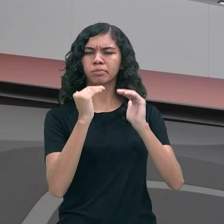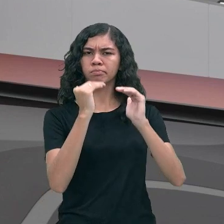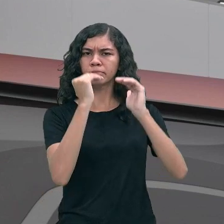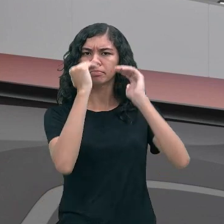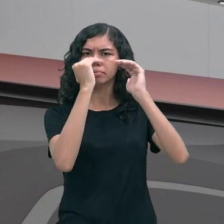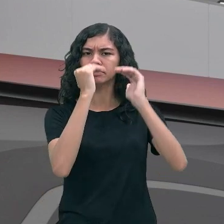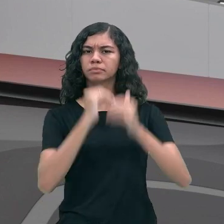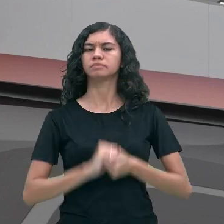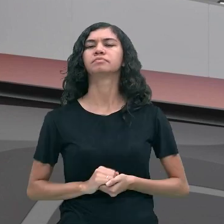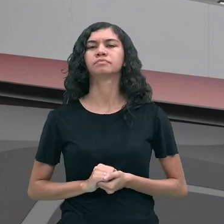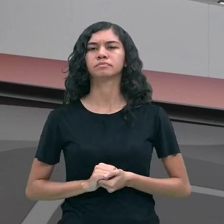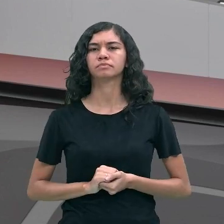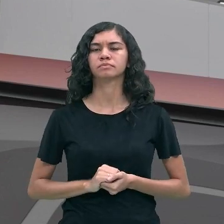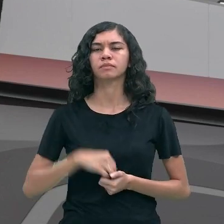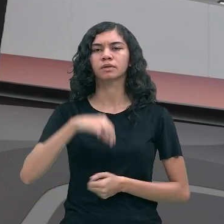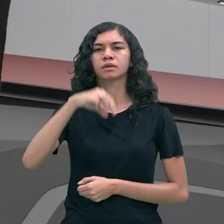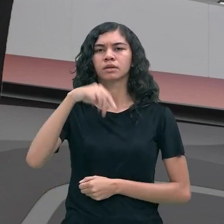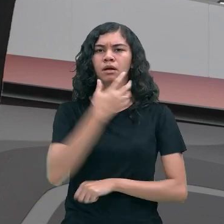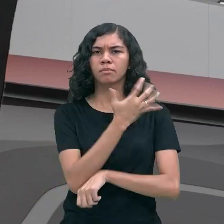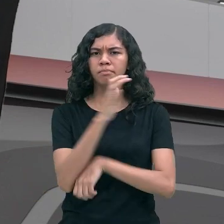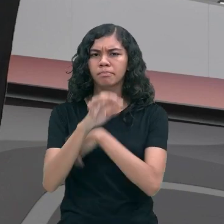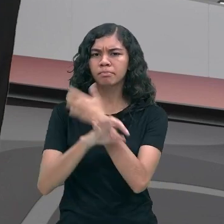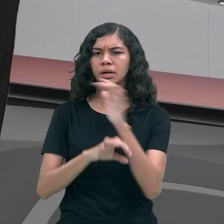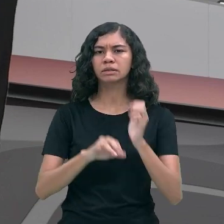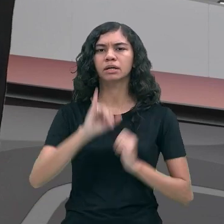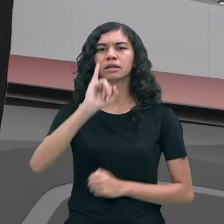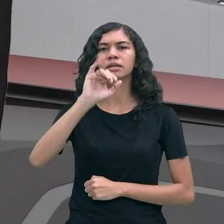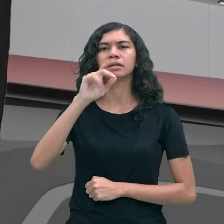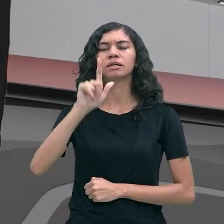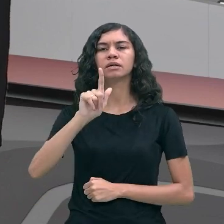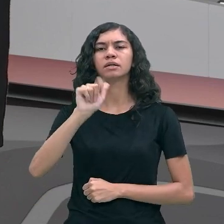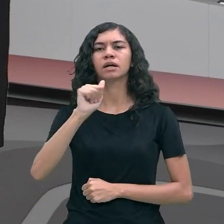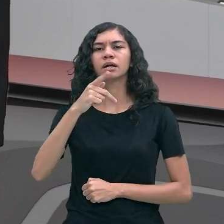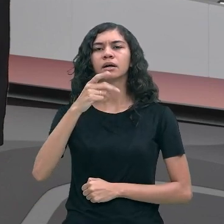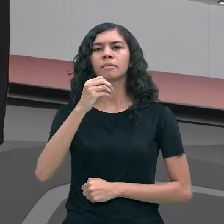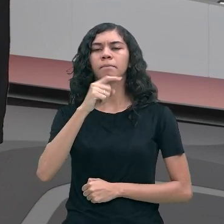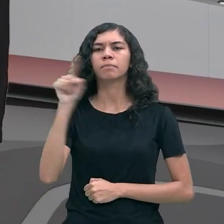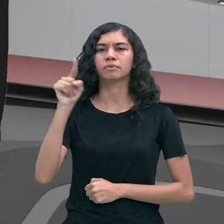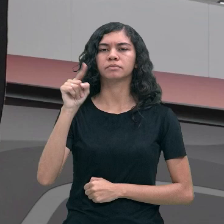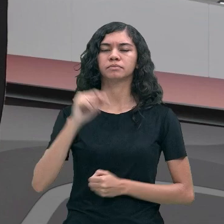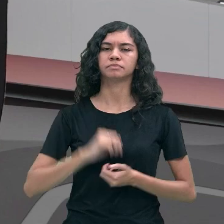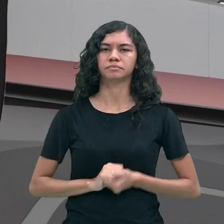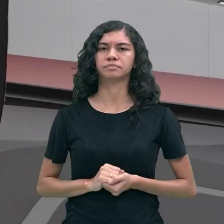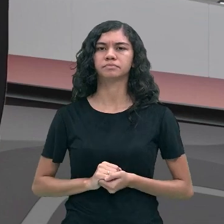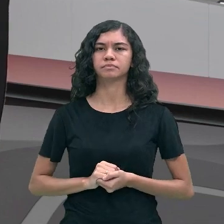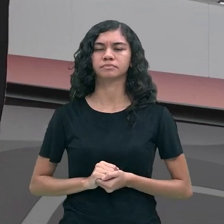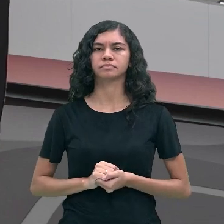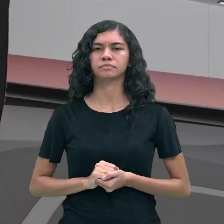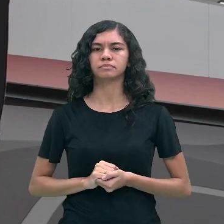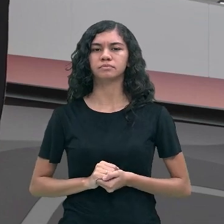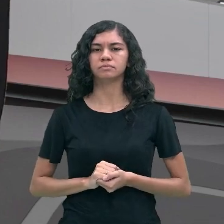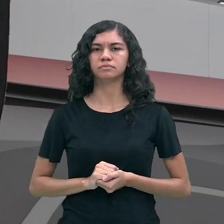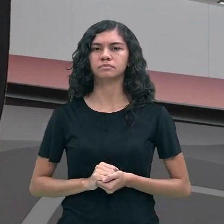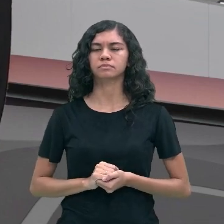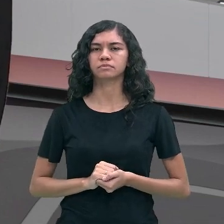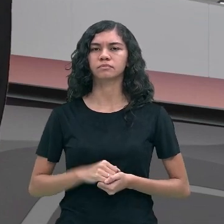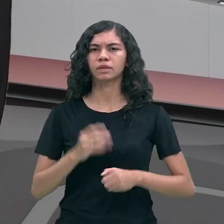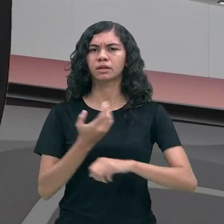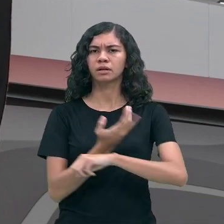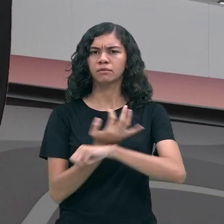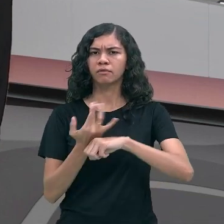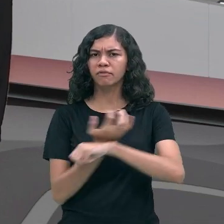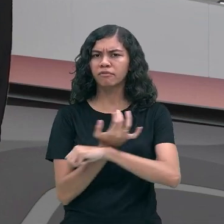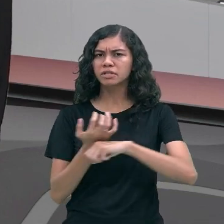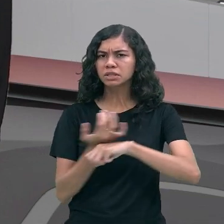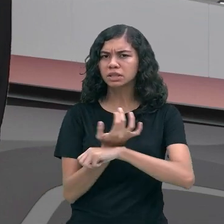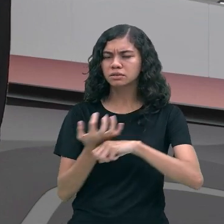floresta. A mata de igapó é o primeiro deles. A mata de igapó, a gente verifica que são vegetações situadas em áreas